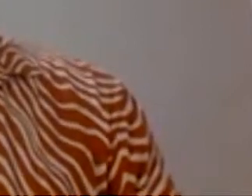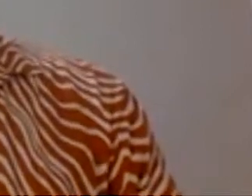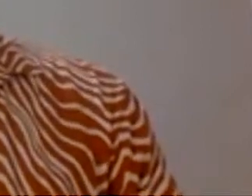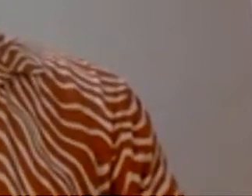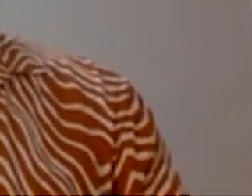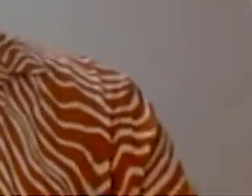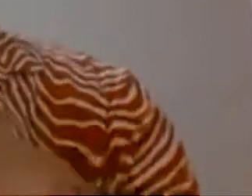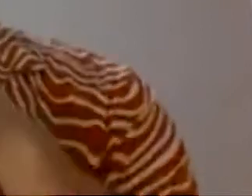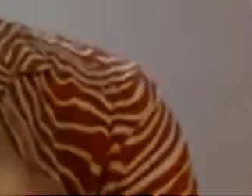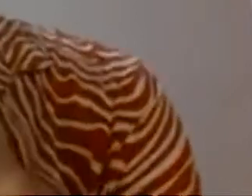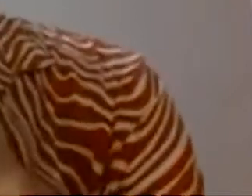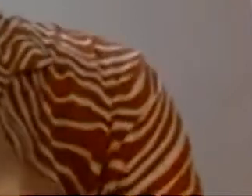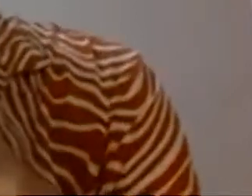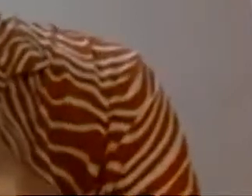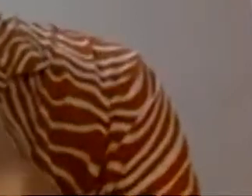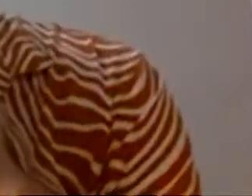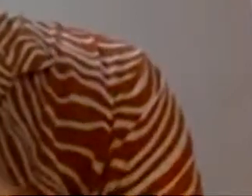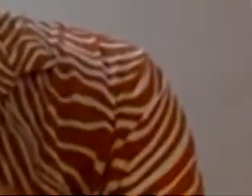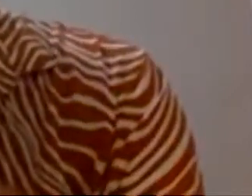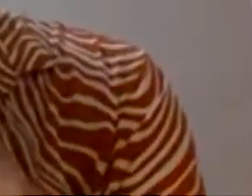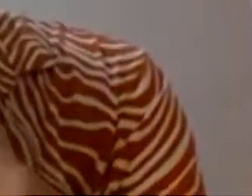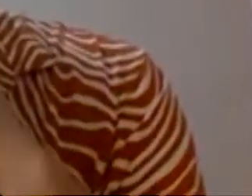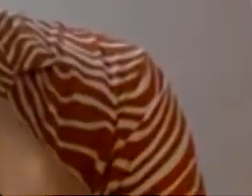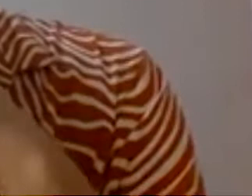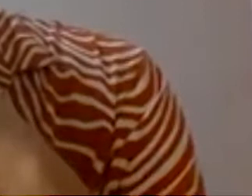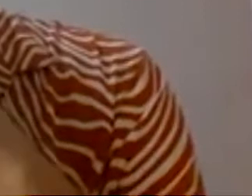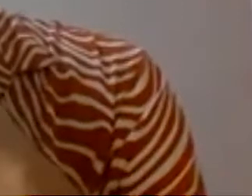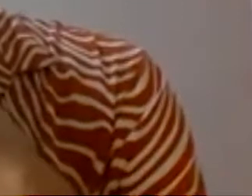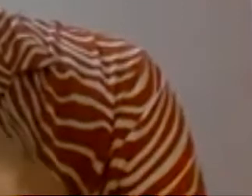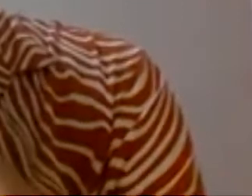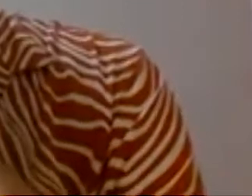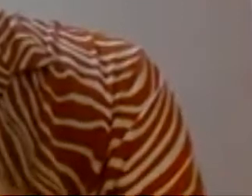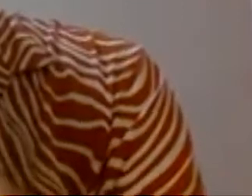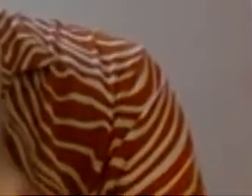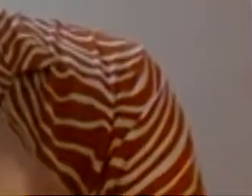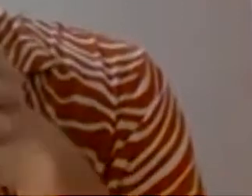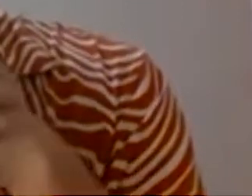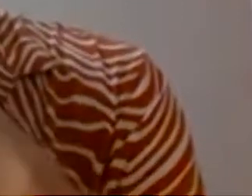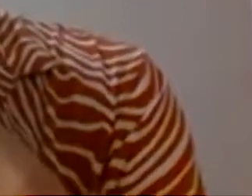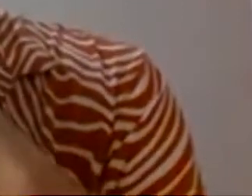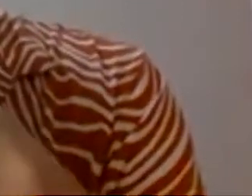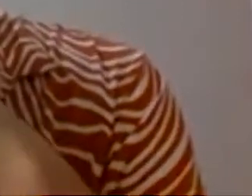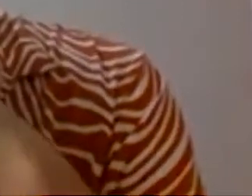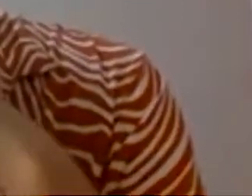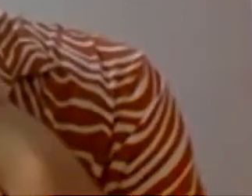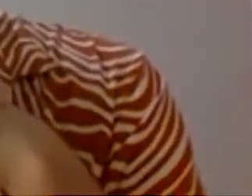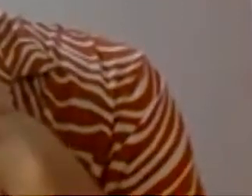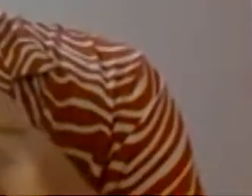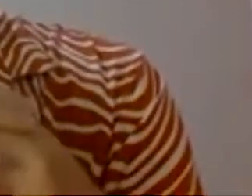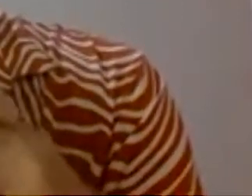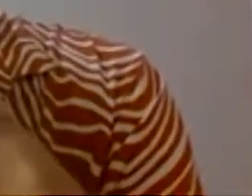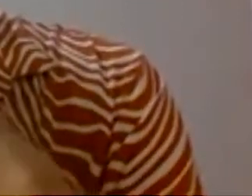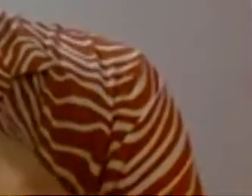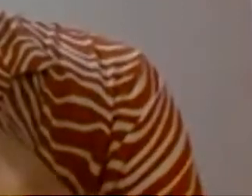pé e ao fundo uma parede preta. Além dele, temos Débora Pereira, branca, cabelo preto longo e liso,